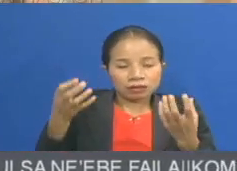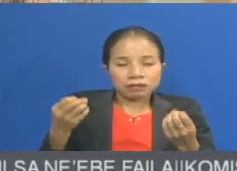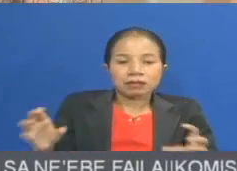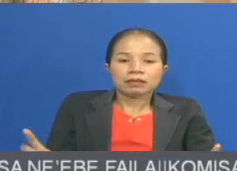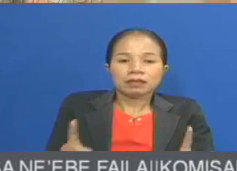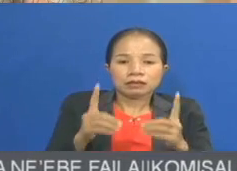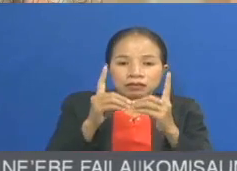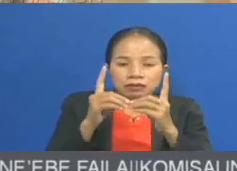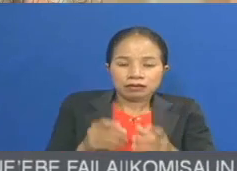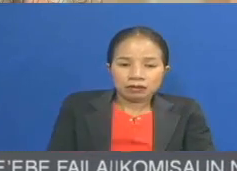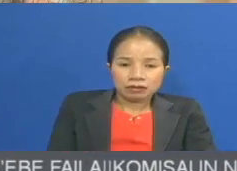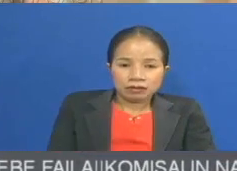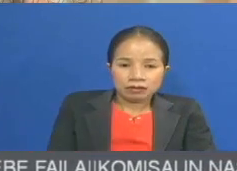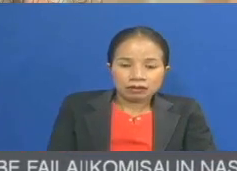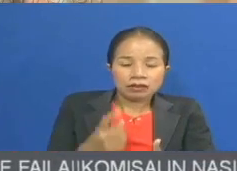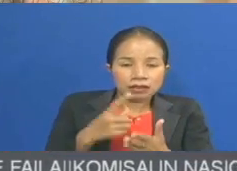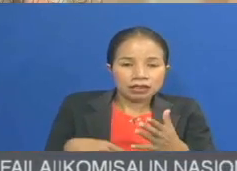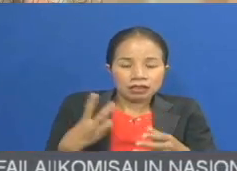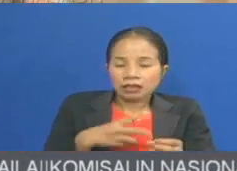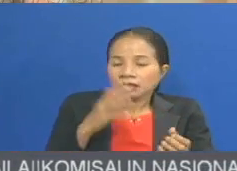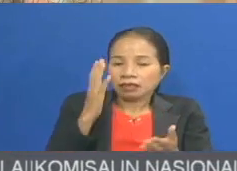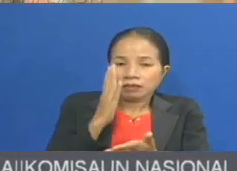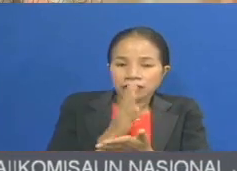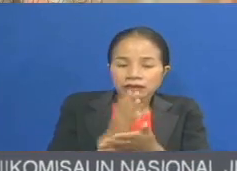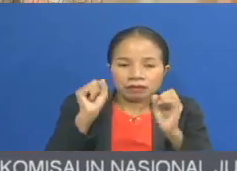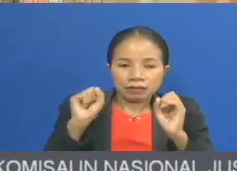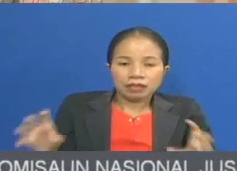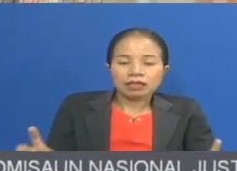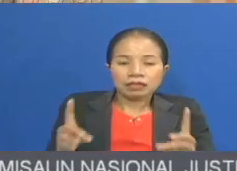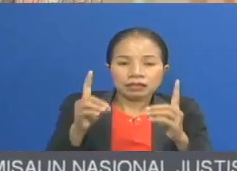acontecer. Boa ser nebe e tal a prever. Pele acontece.